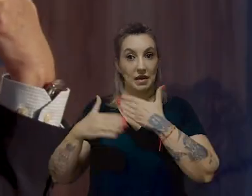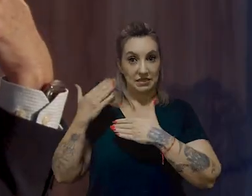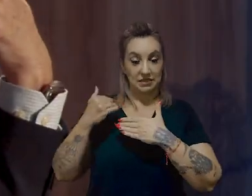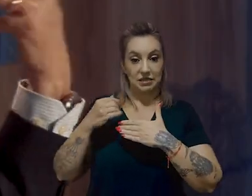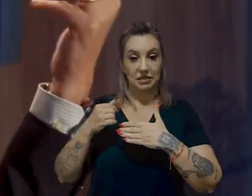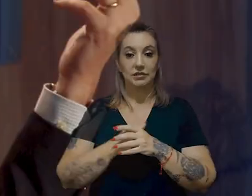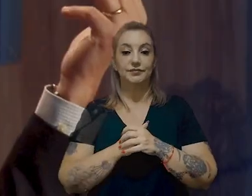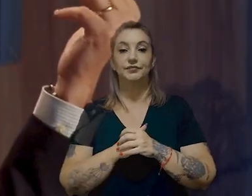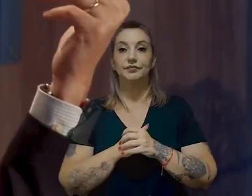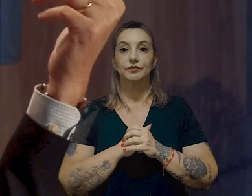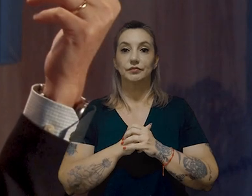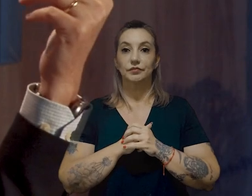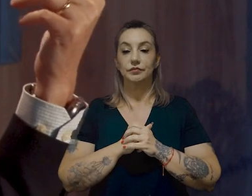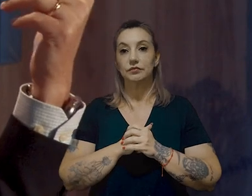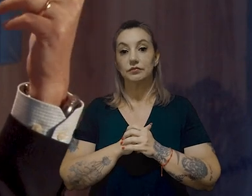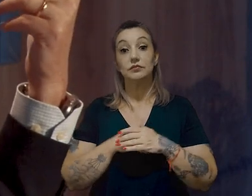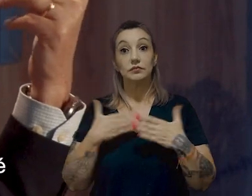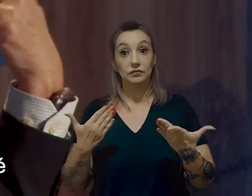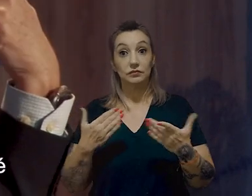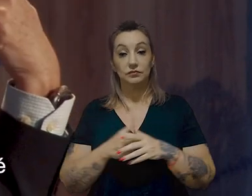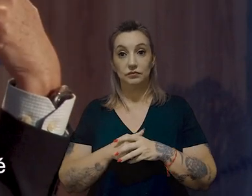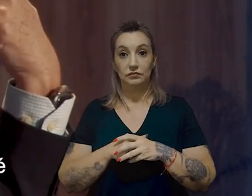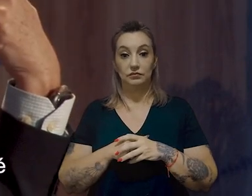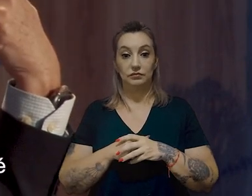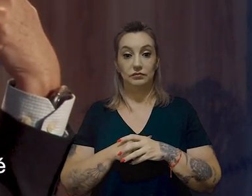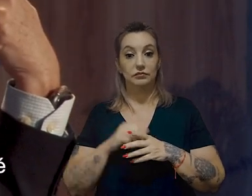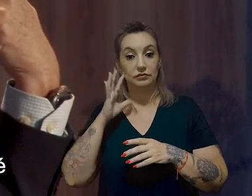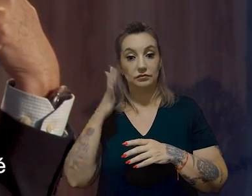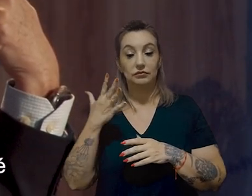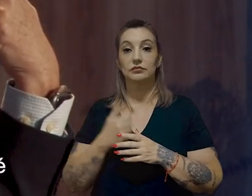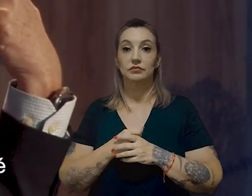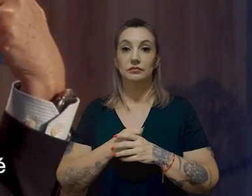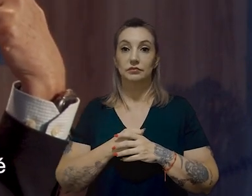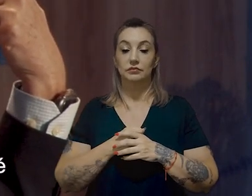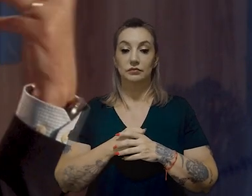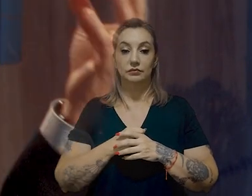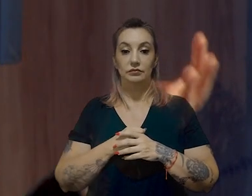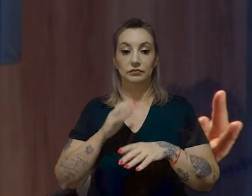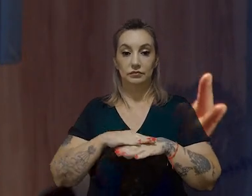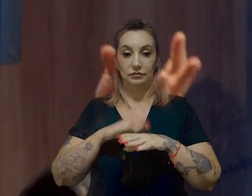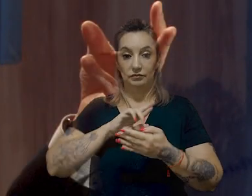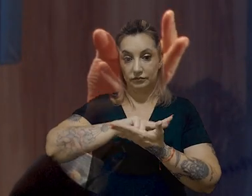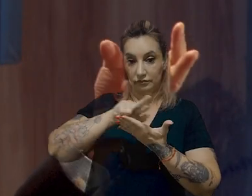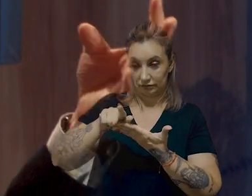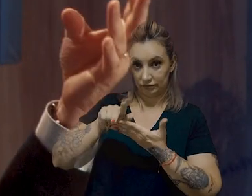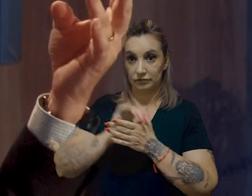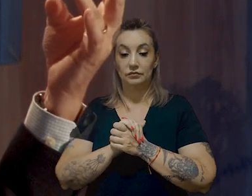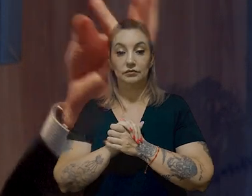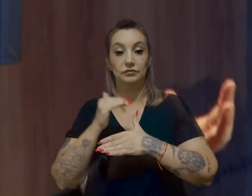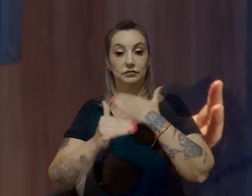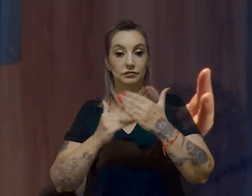no passado grandes alterações né E aí o grande a grande solução é eh passa por